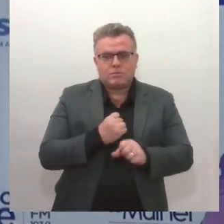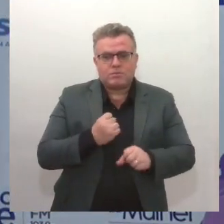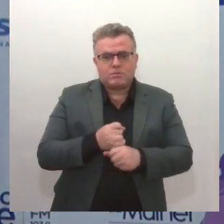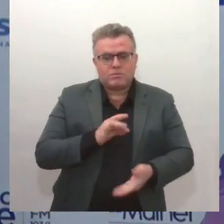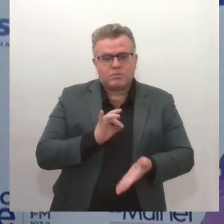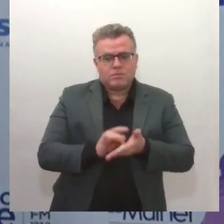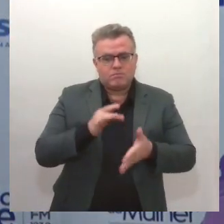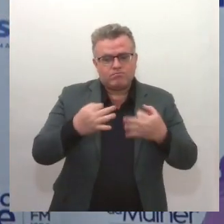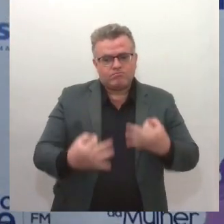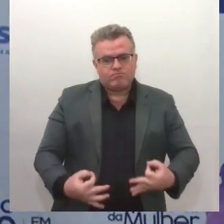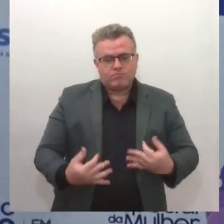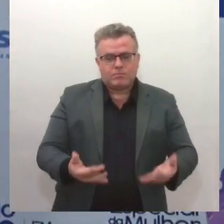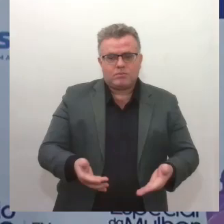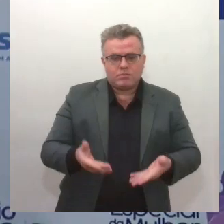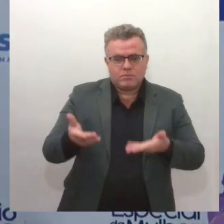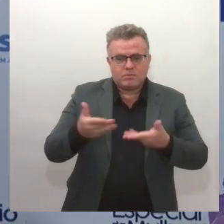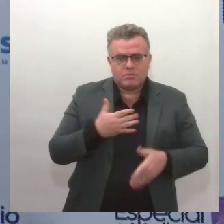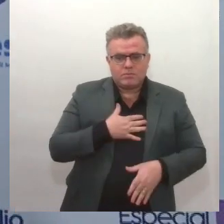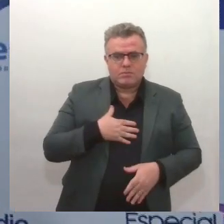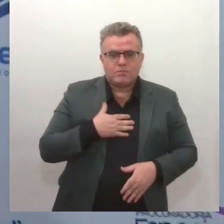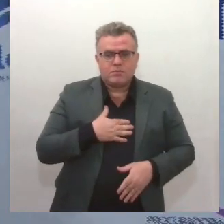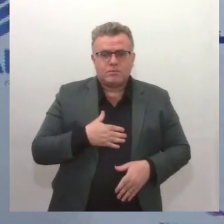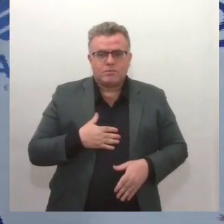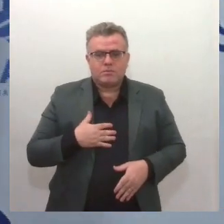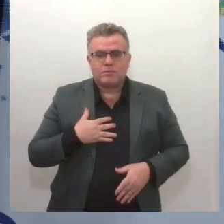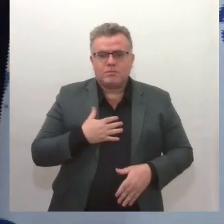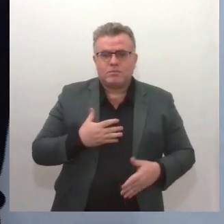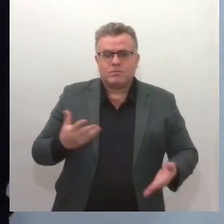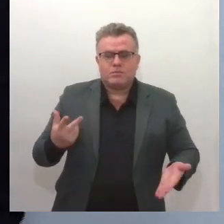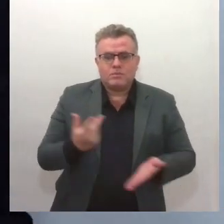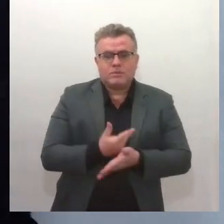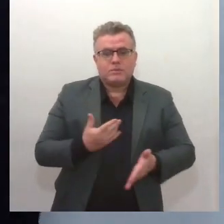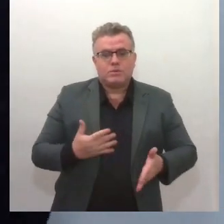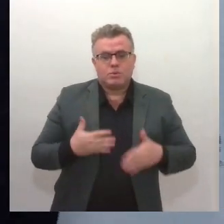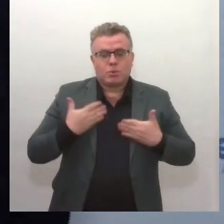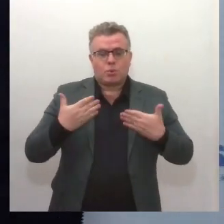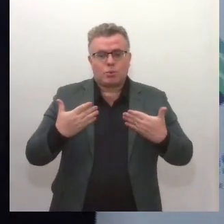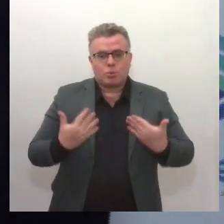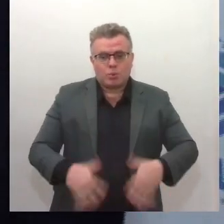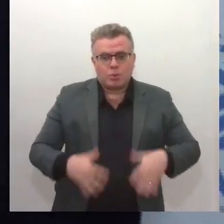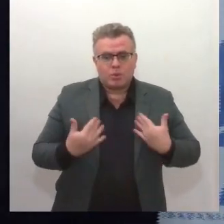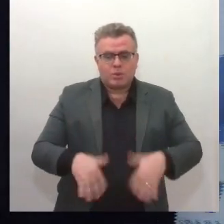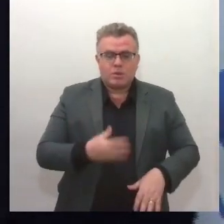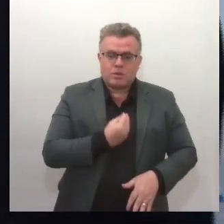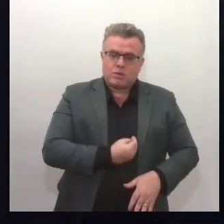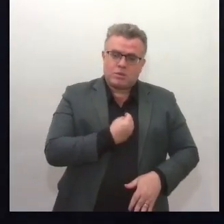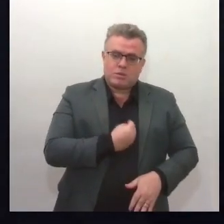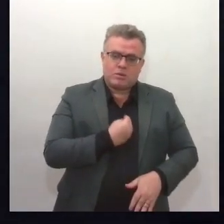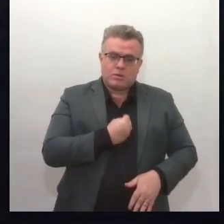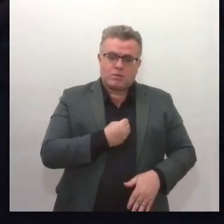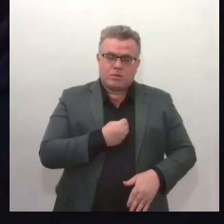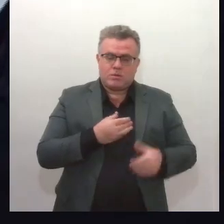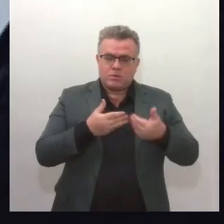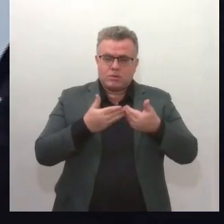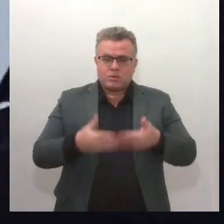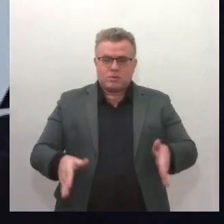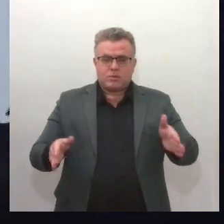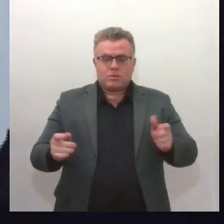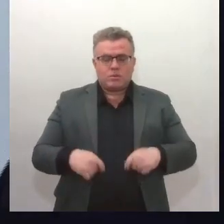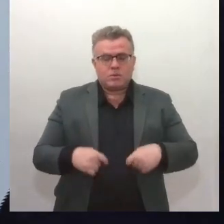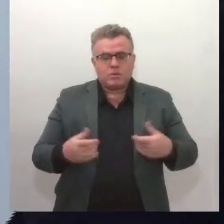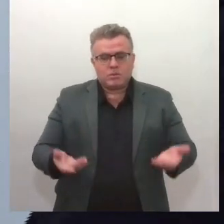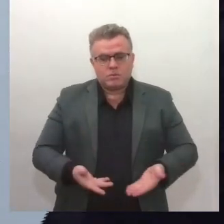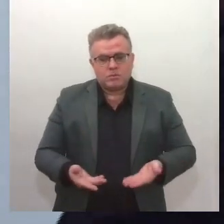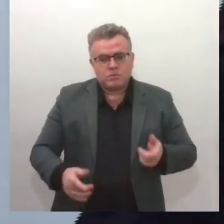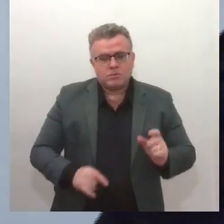É uma surpresa agradável, né? Na última segunda-feira participamos dessa inauguração, uma inauguração que era uma aspiração de todo o povo,